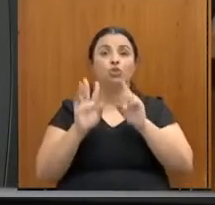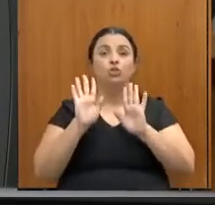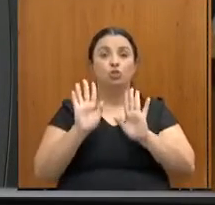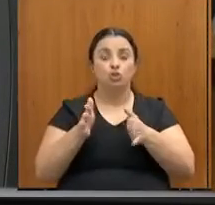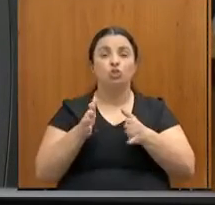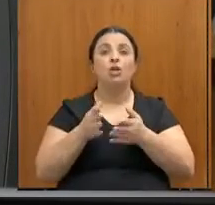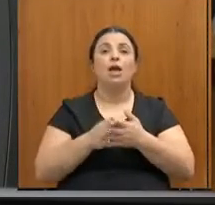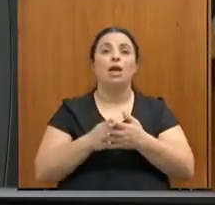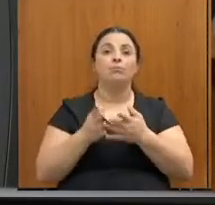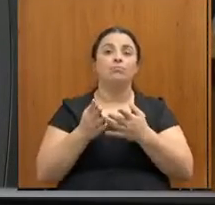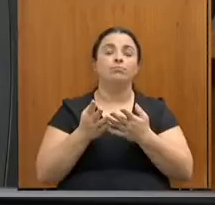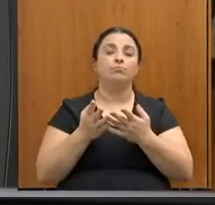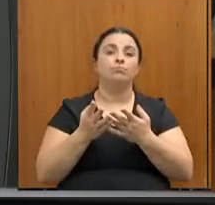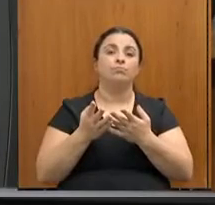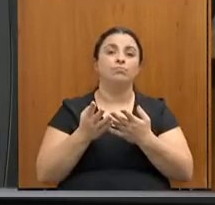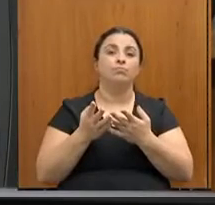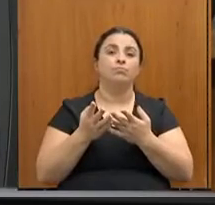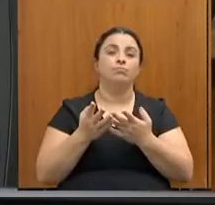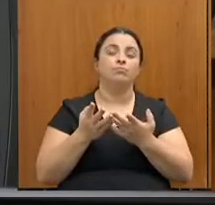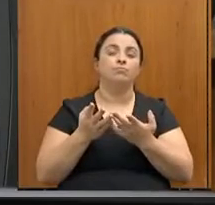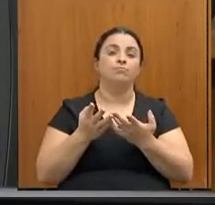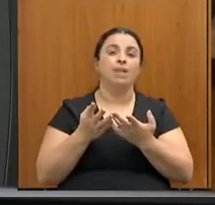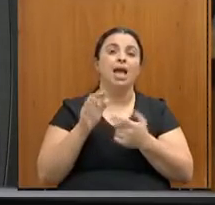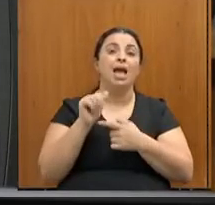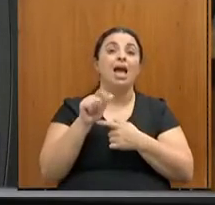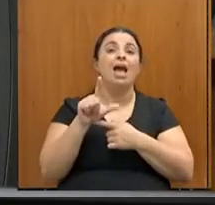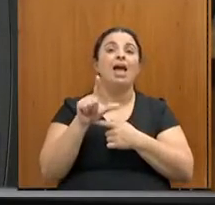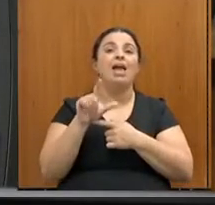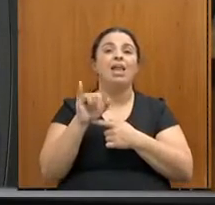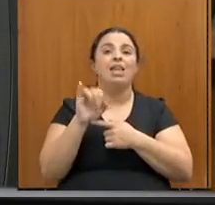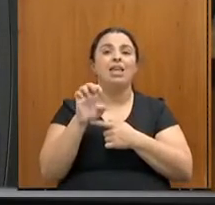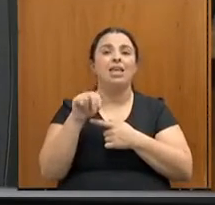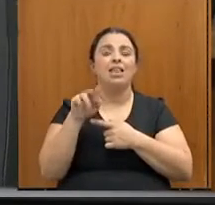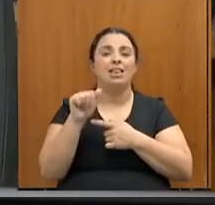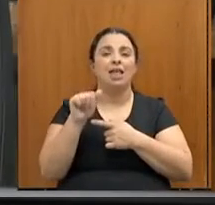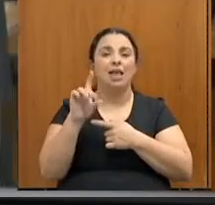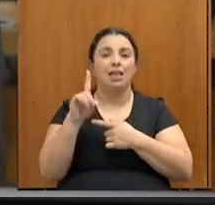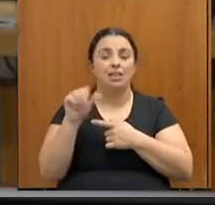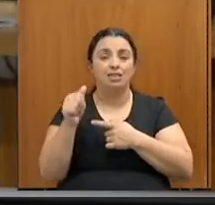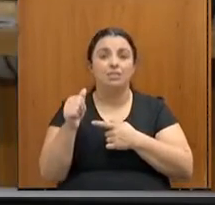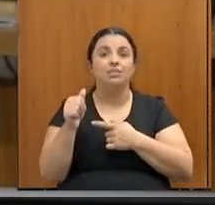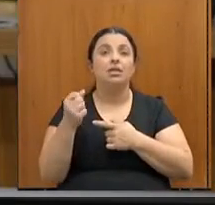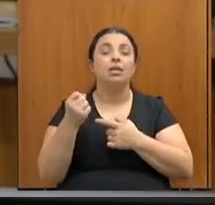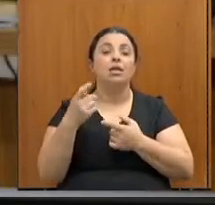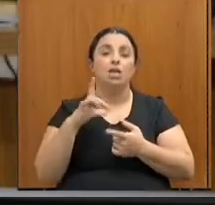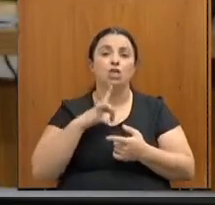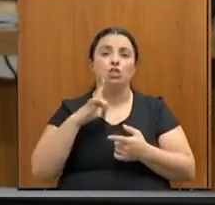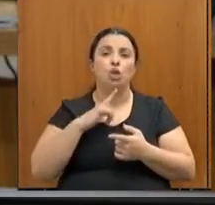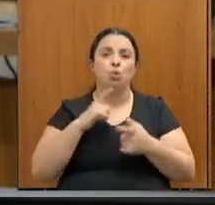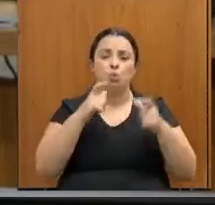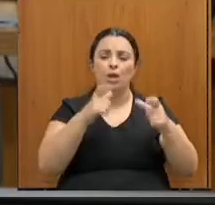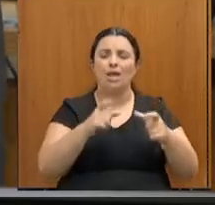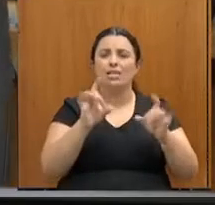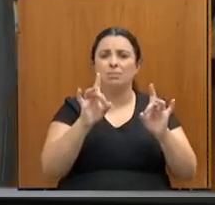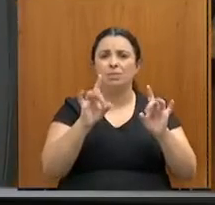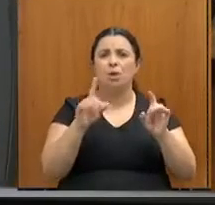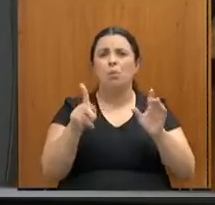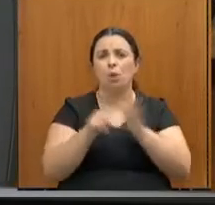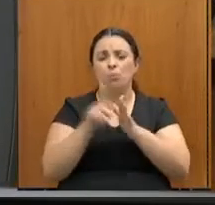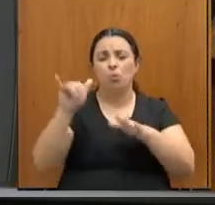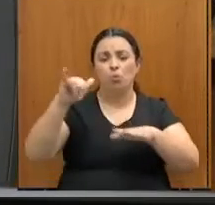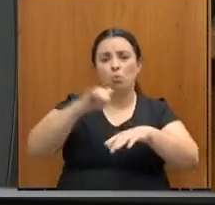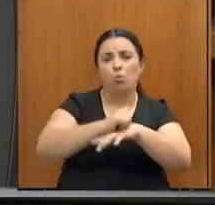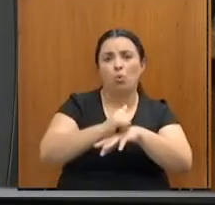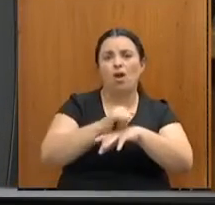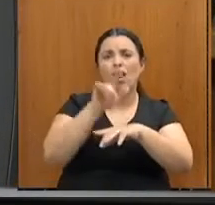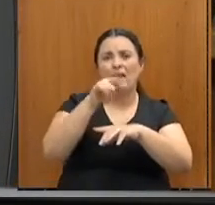e nós devolvemos o ar e nós tínhamos alugado na Pampulha né que